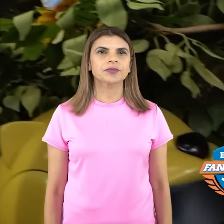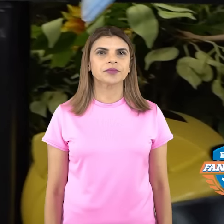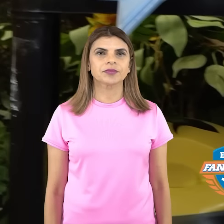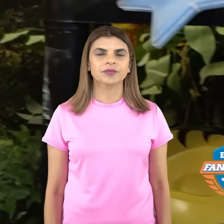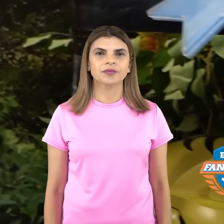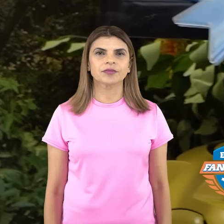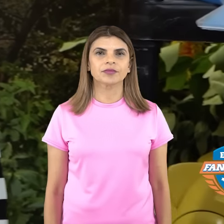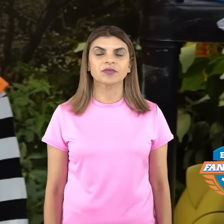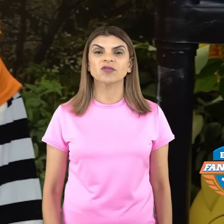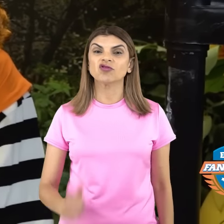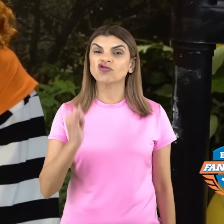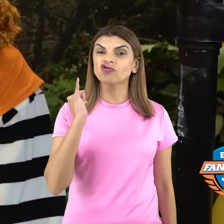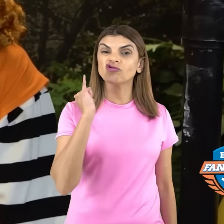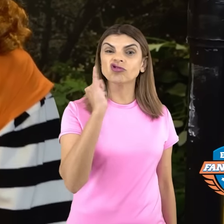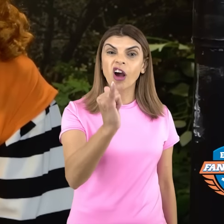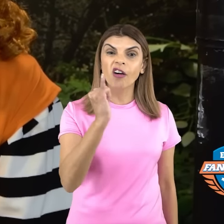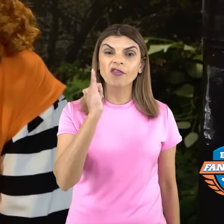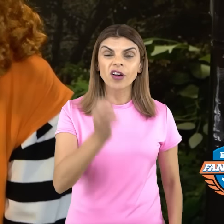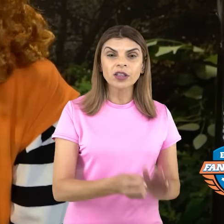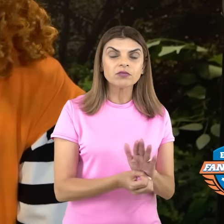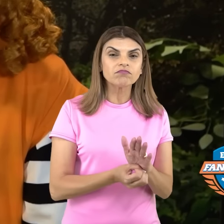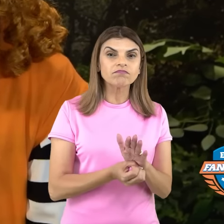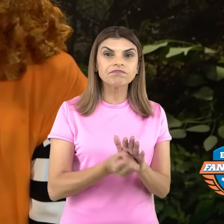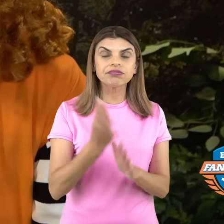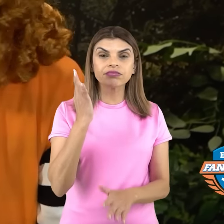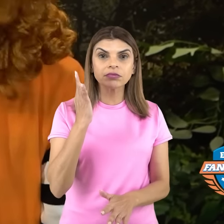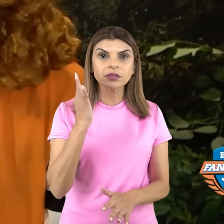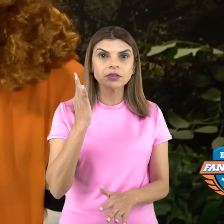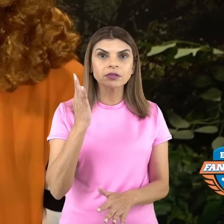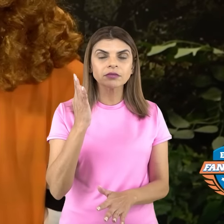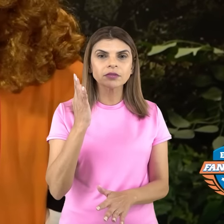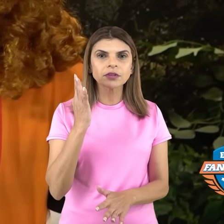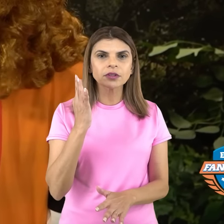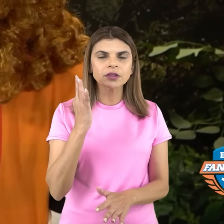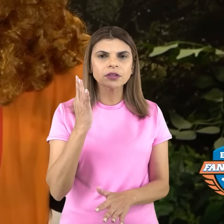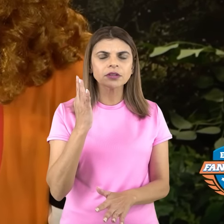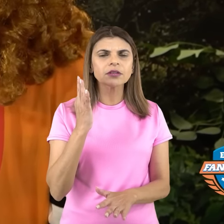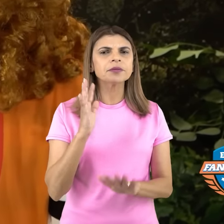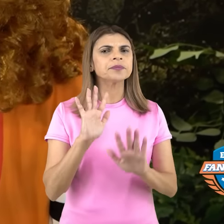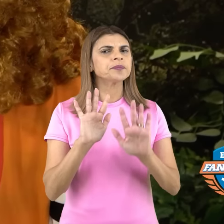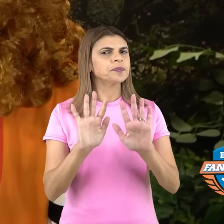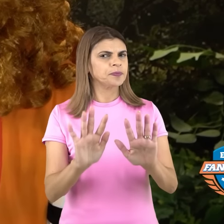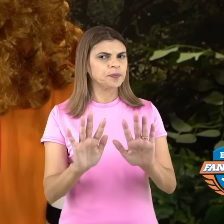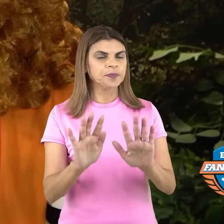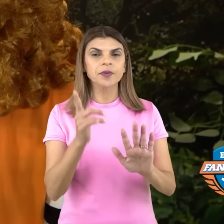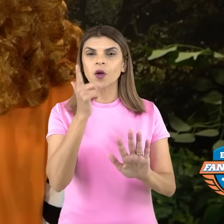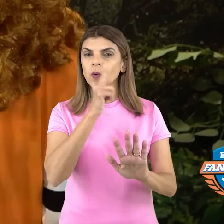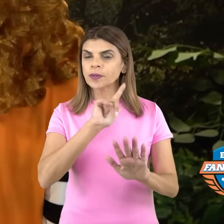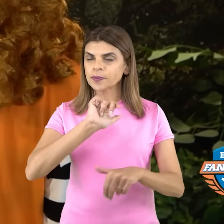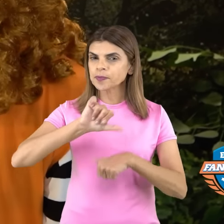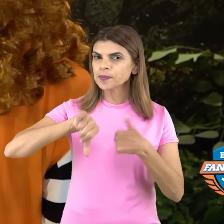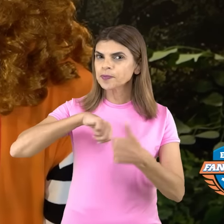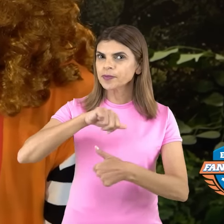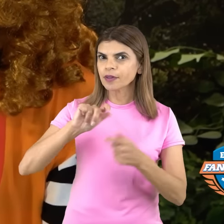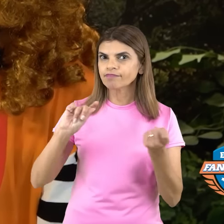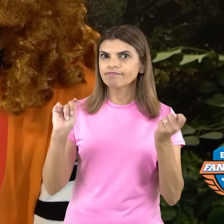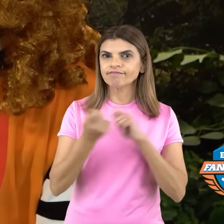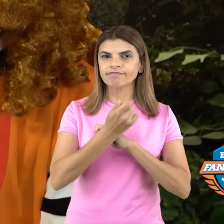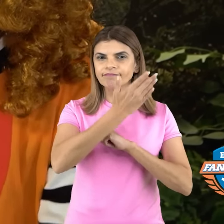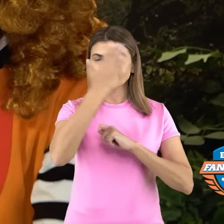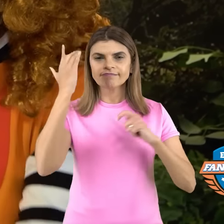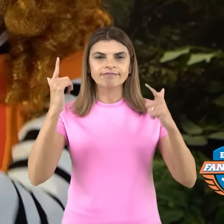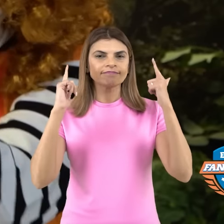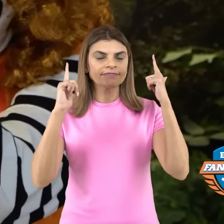Eu já falei mais de 1000 vezes! 1001 com essa aqui agora! Pra se tornar um aventureiro, você precisa ter